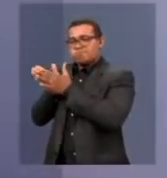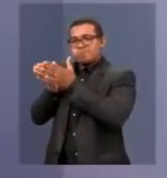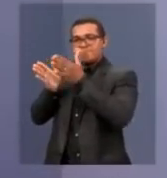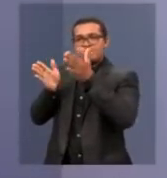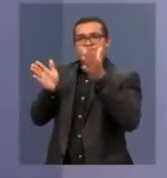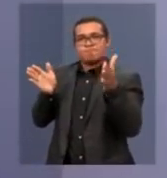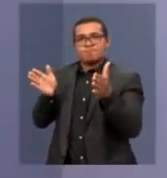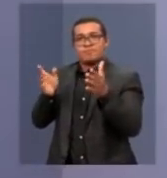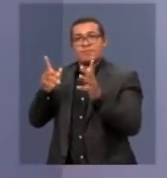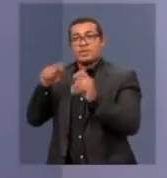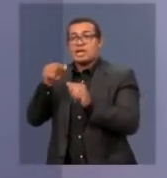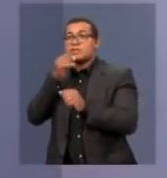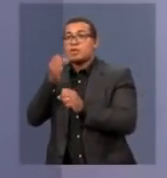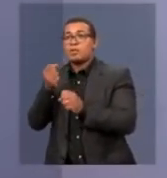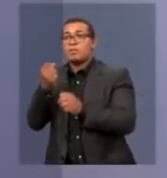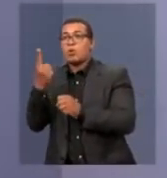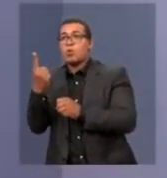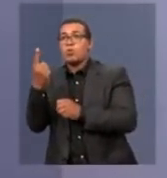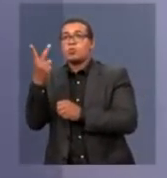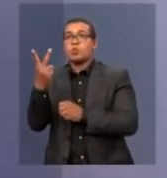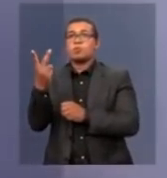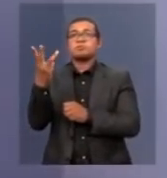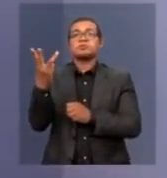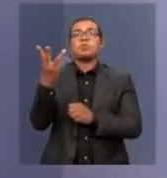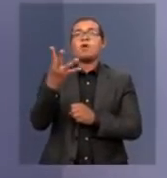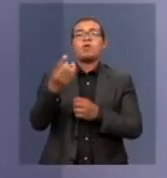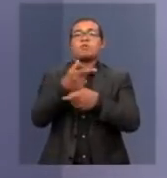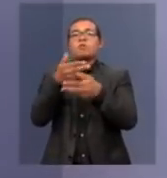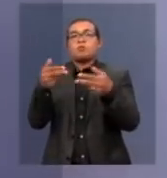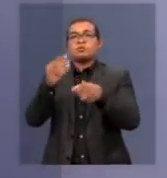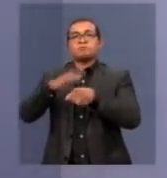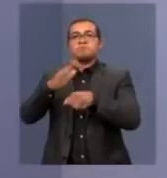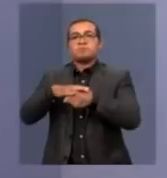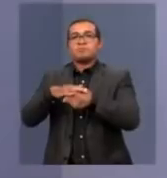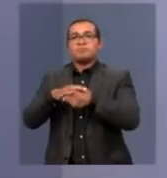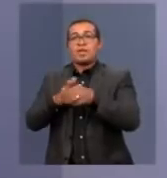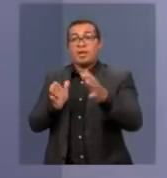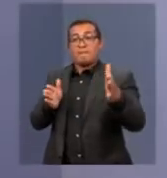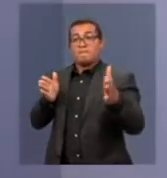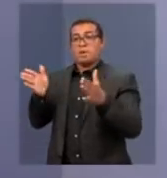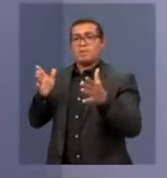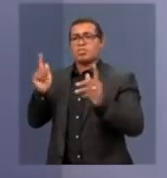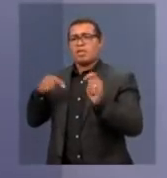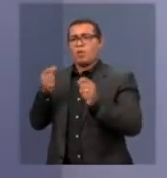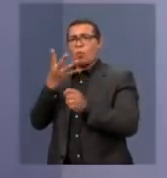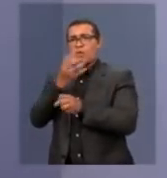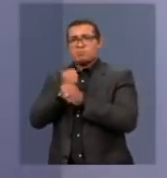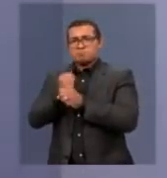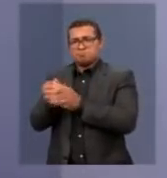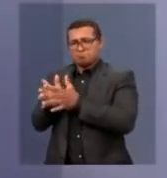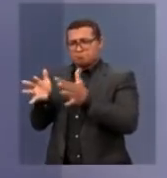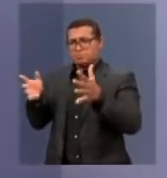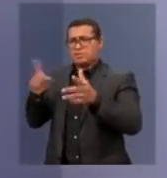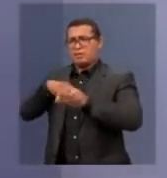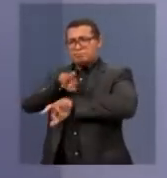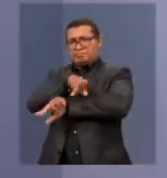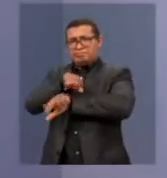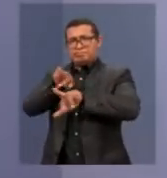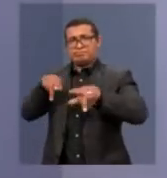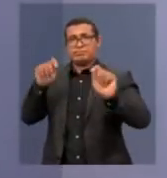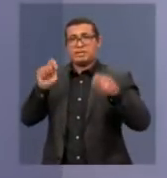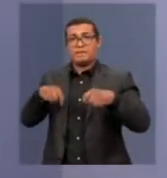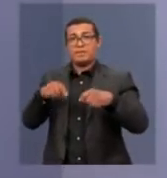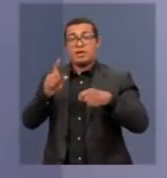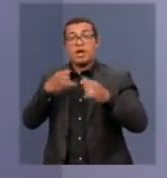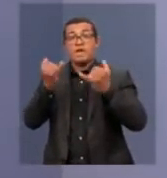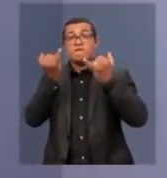ter feito muita coisa avaliação da época e equivale não tá aqui publicação pesquisa fonte da